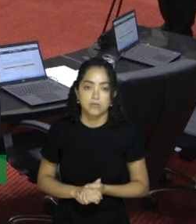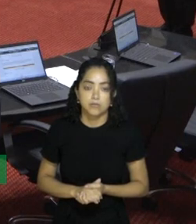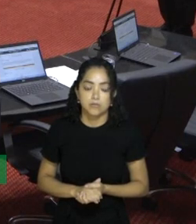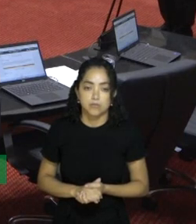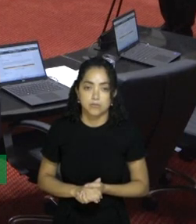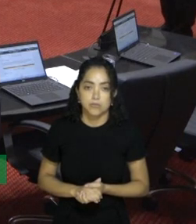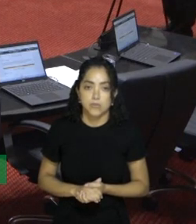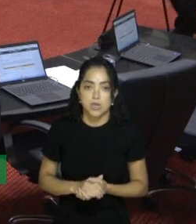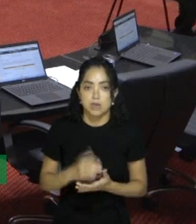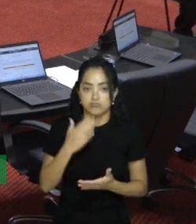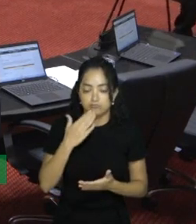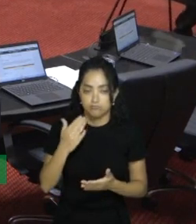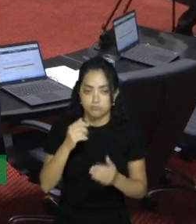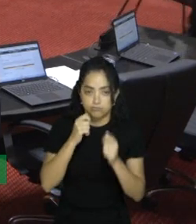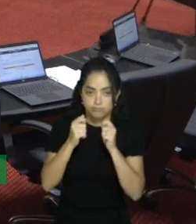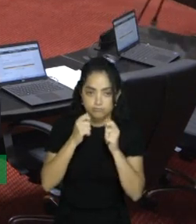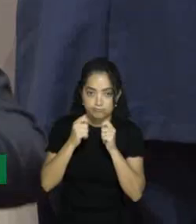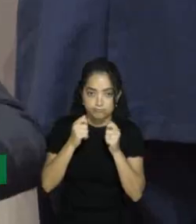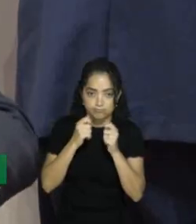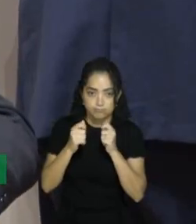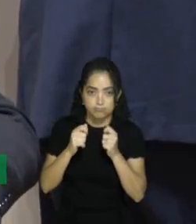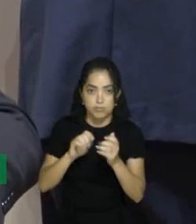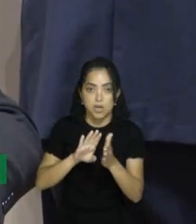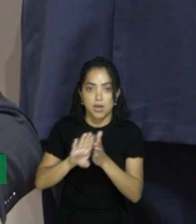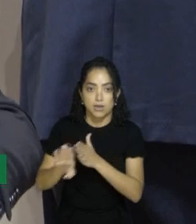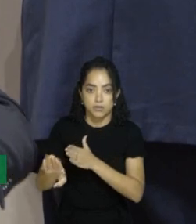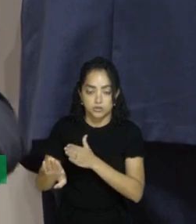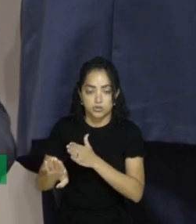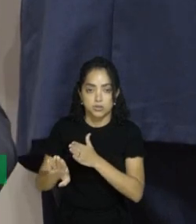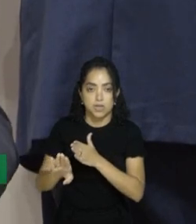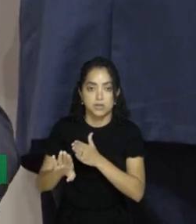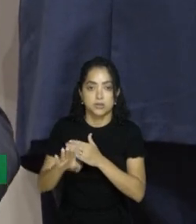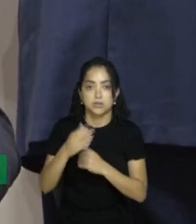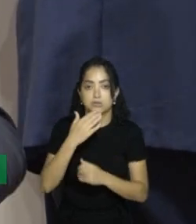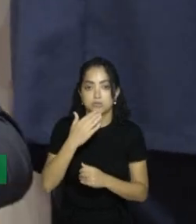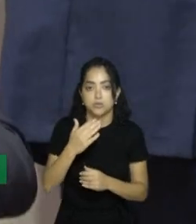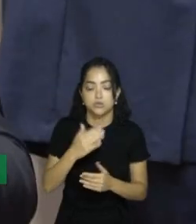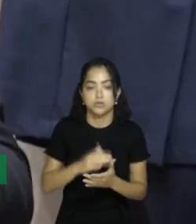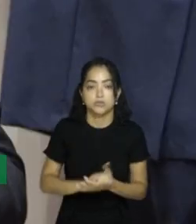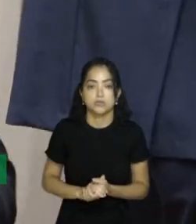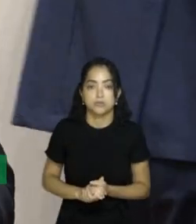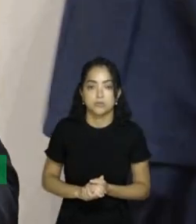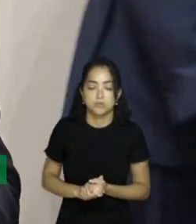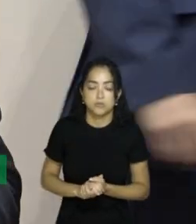assessoria para que proceda a retirada